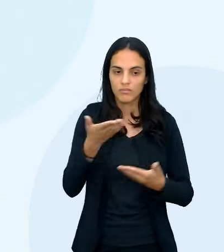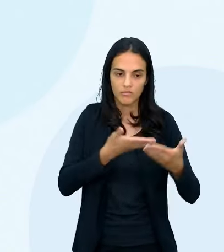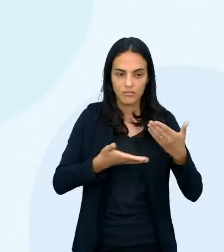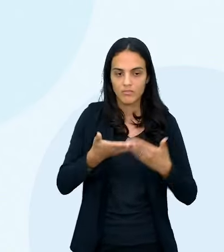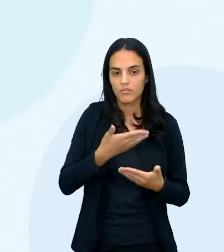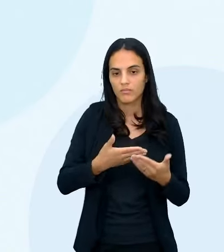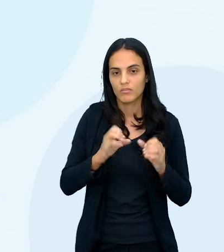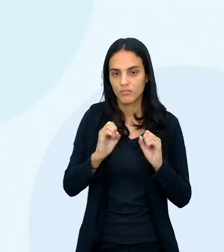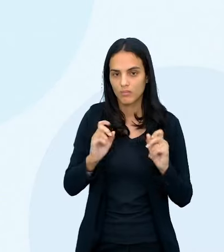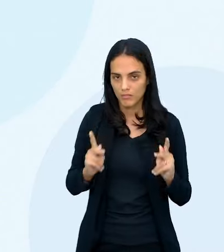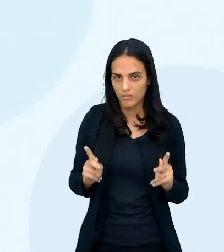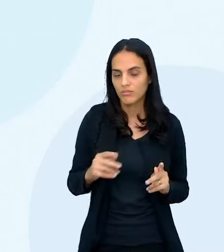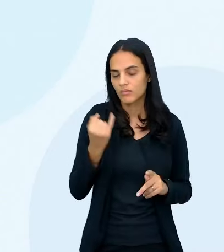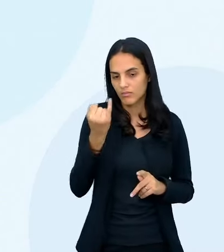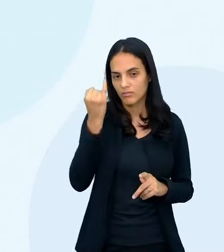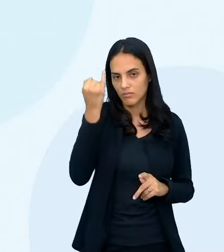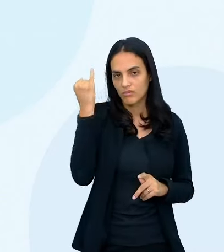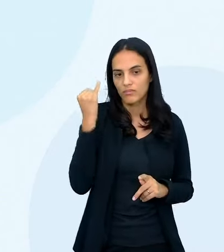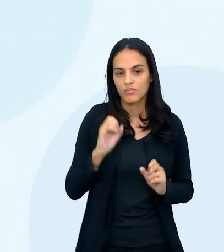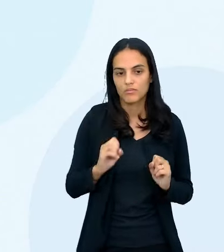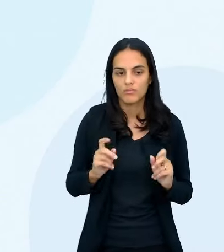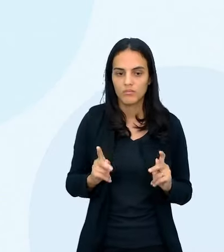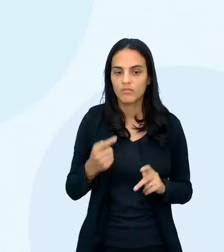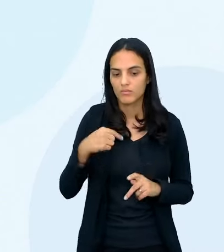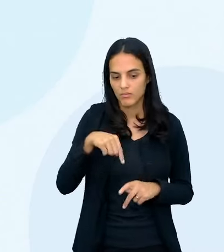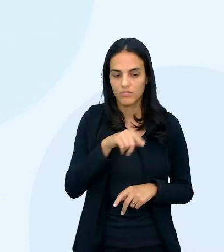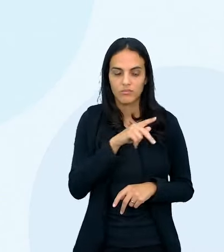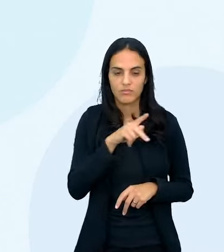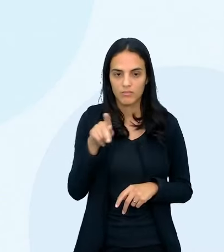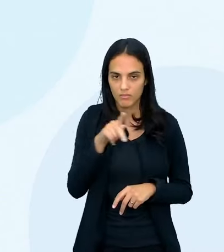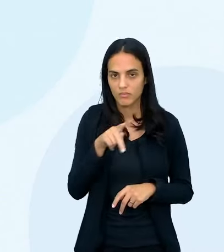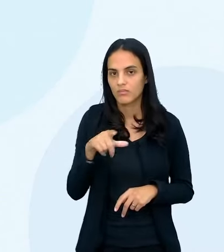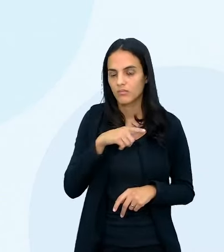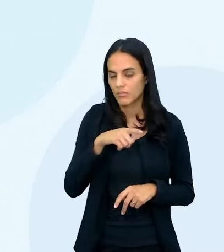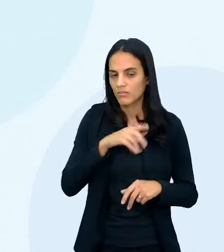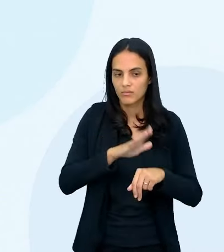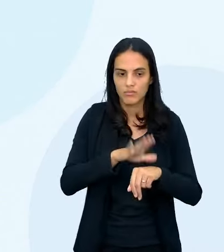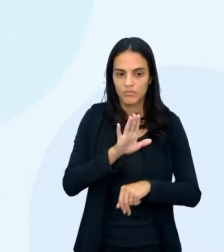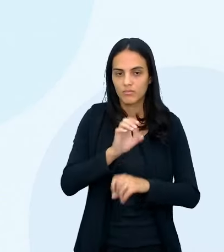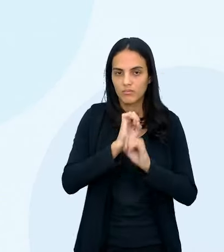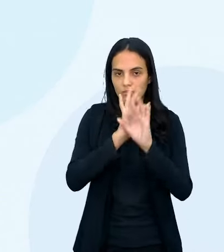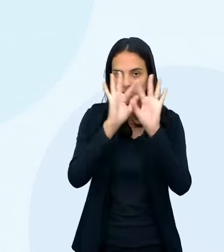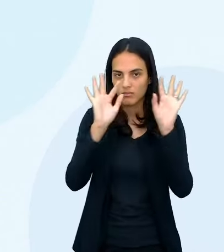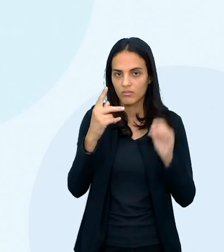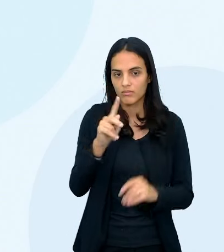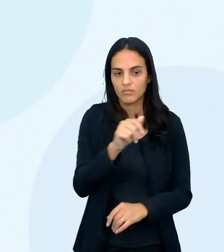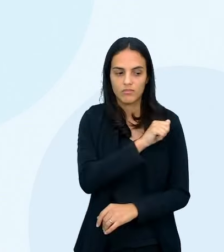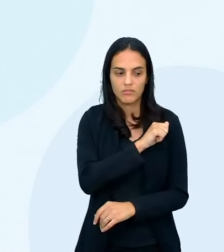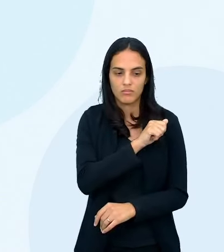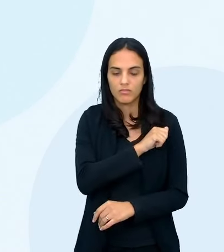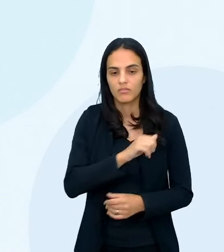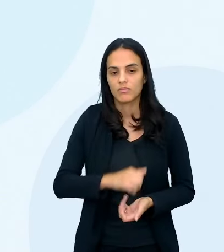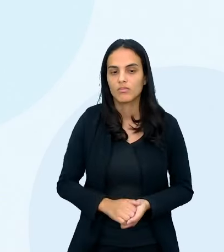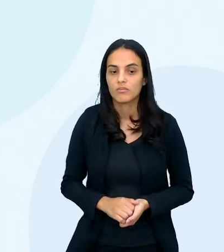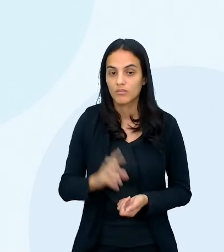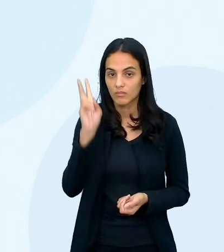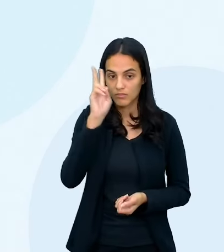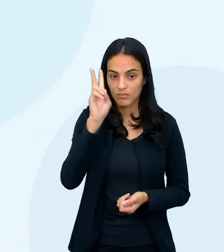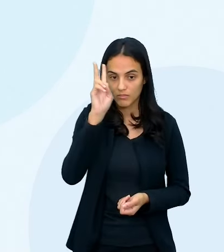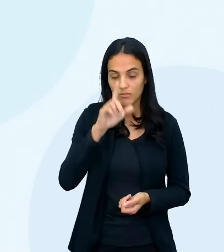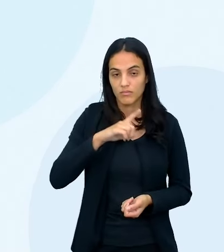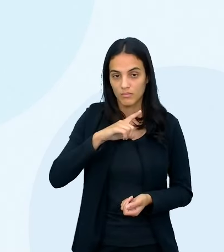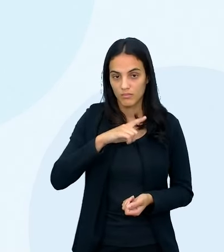os componentes. Isso é bem importante, né? A gente, como professor, tem que deixar cada vez mais claro para o estudante esse diálogo. E lembrando, né, Isis,